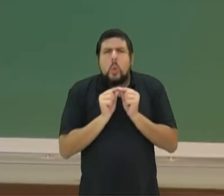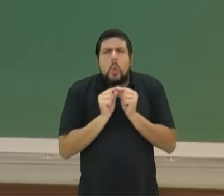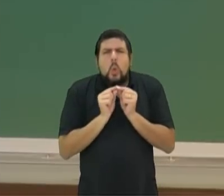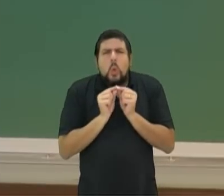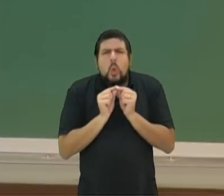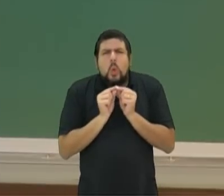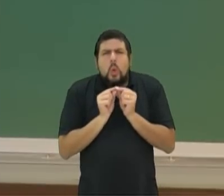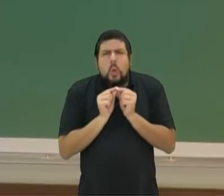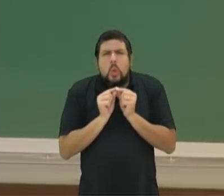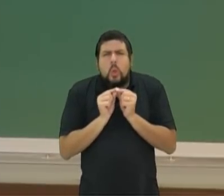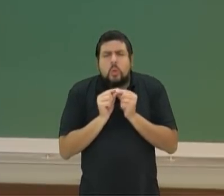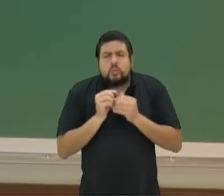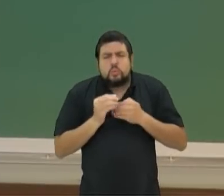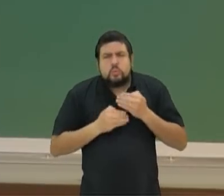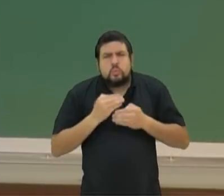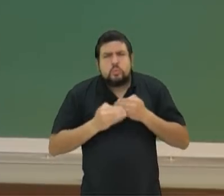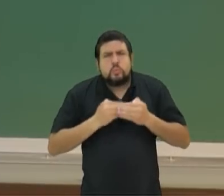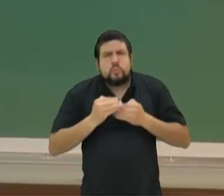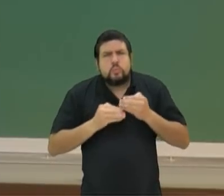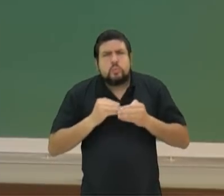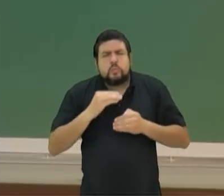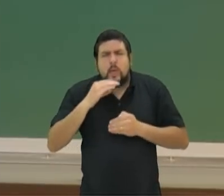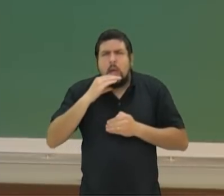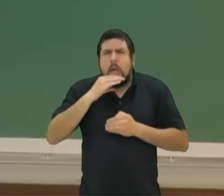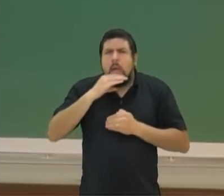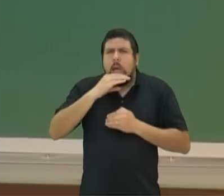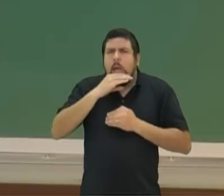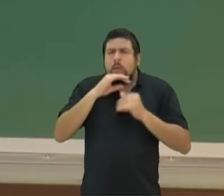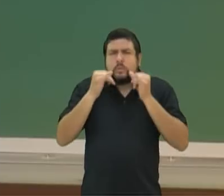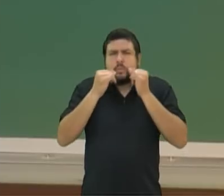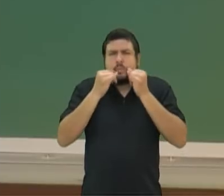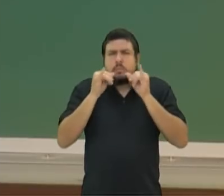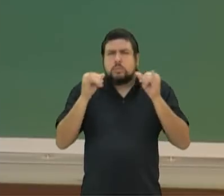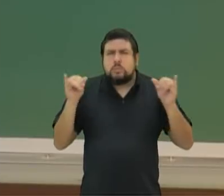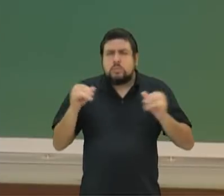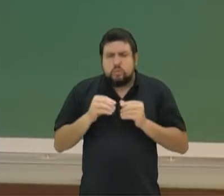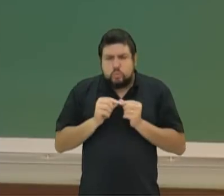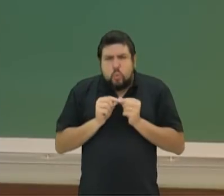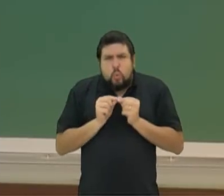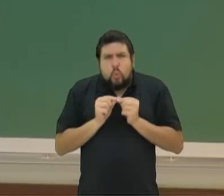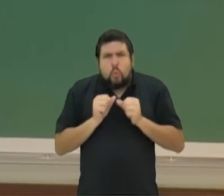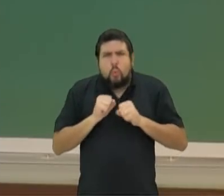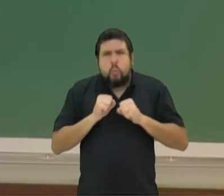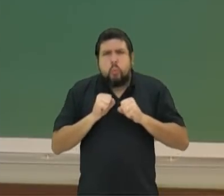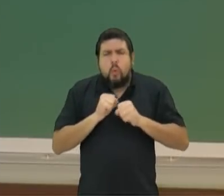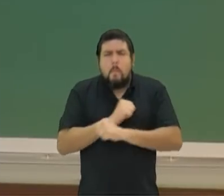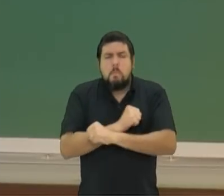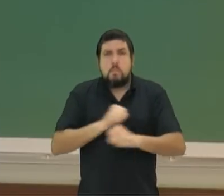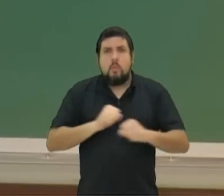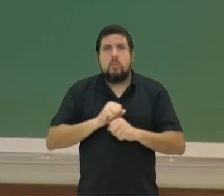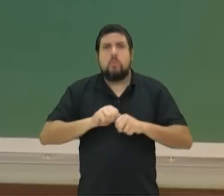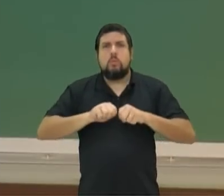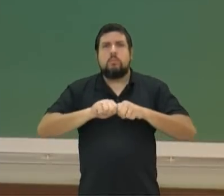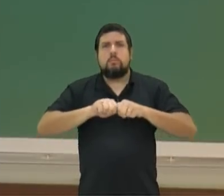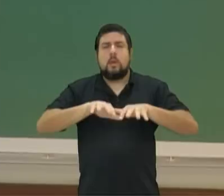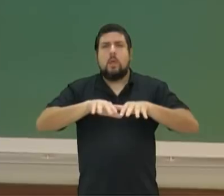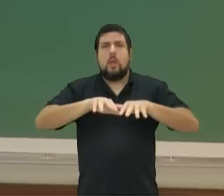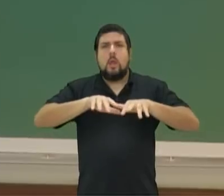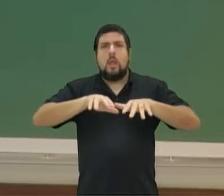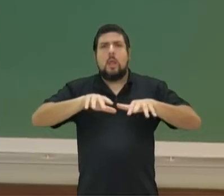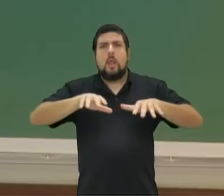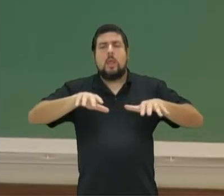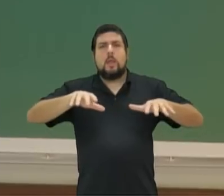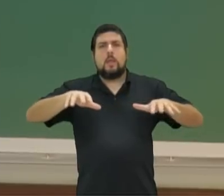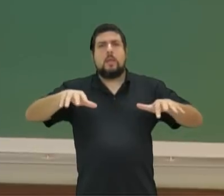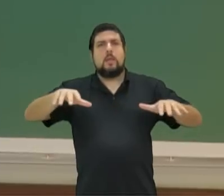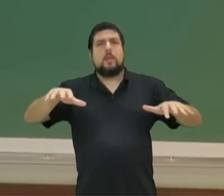explodindo. Essa explosão liberou muita energia e muita matéria, o que foi suficiente para ir